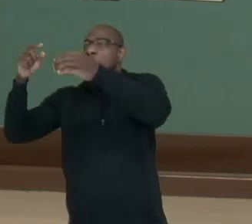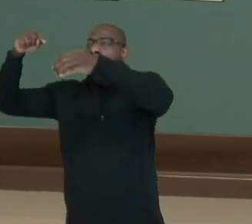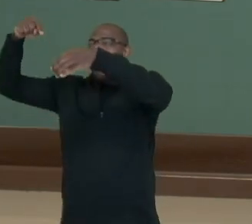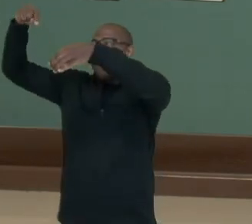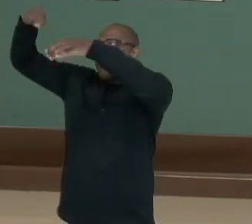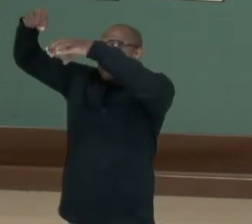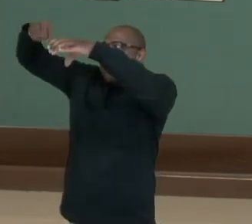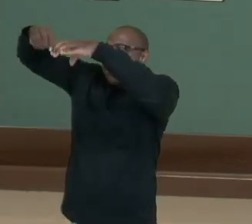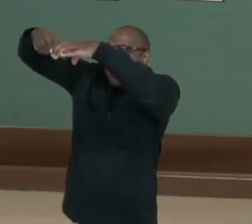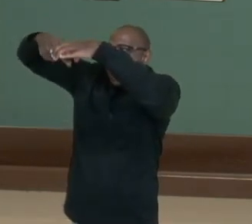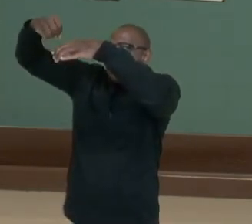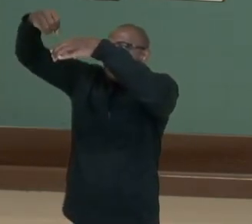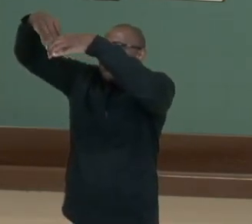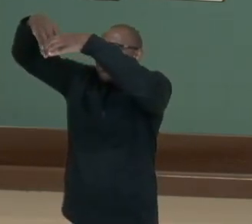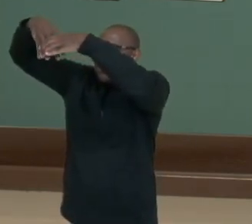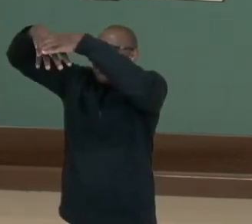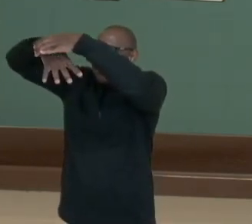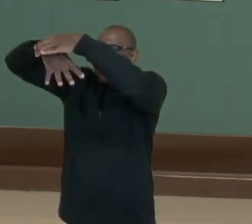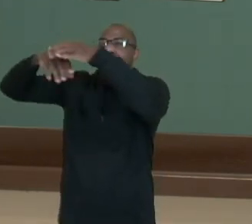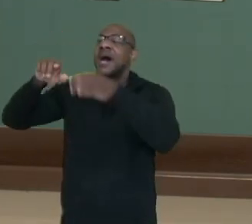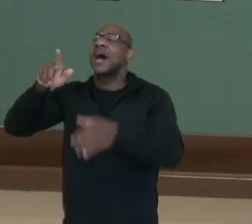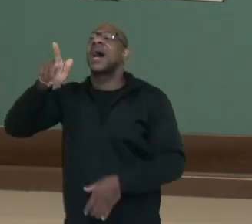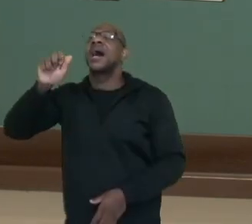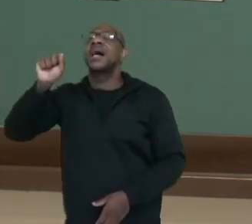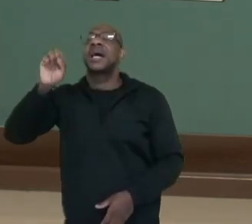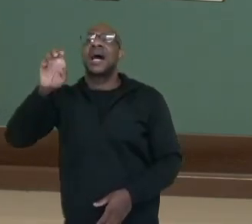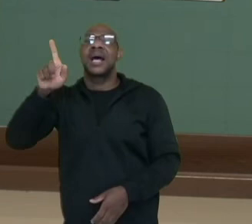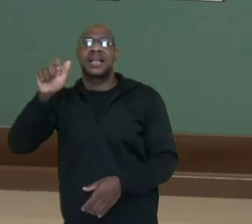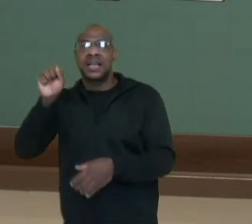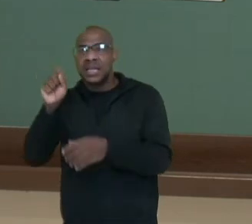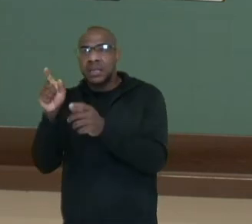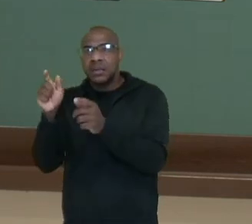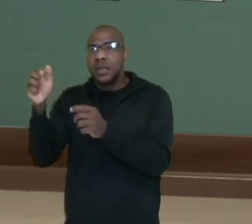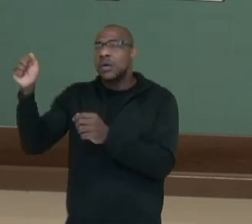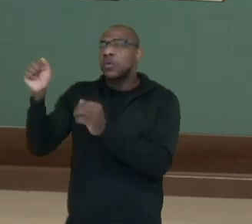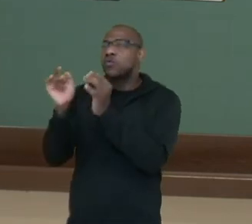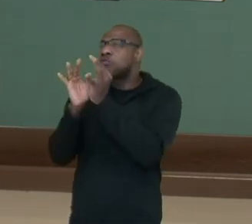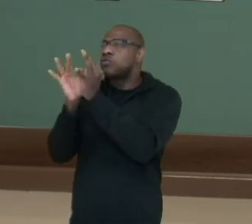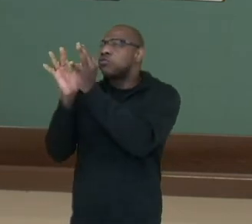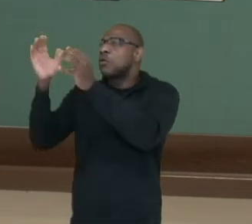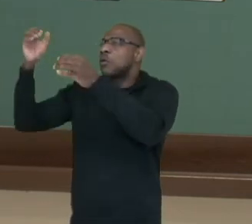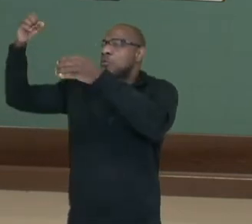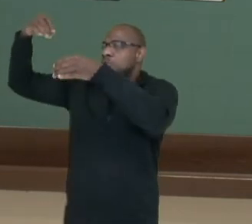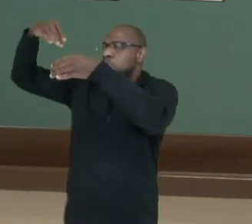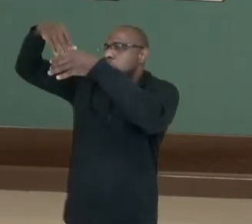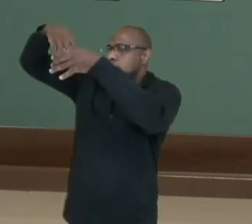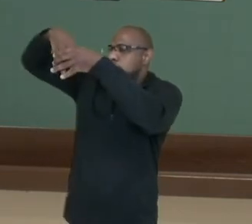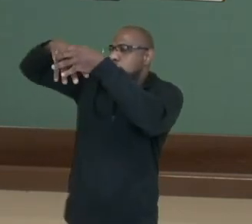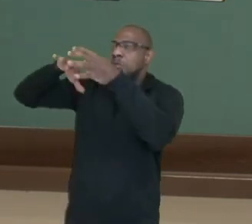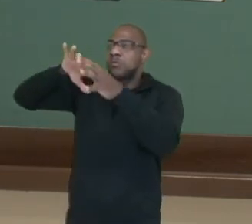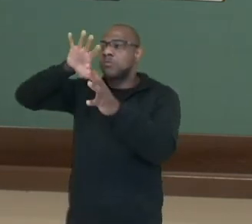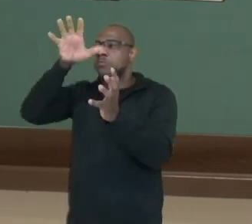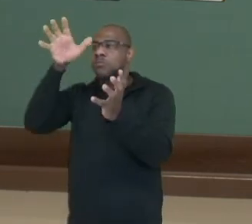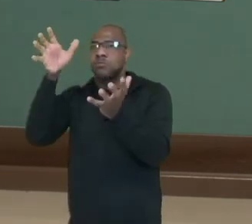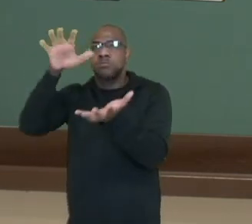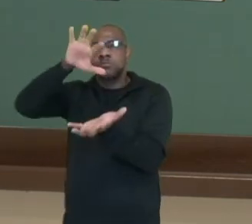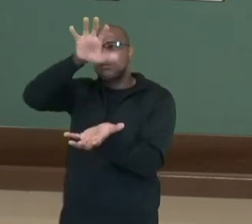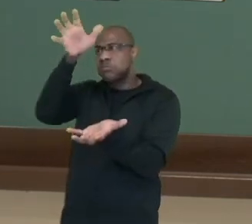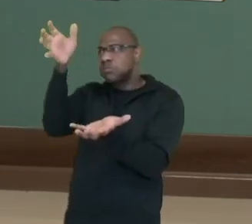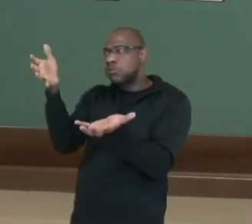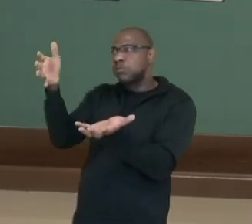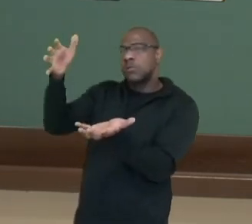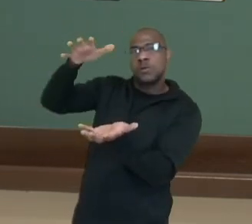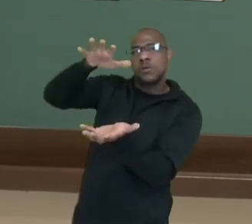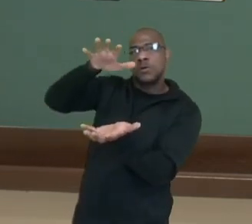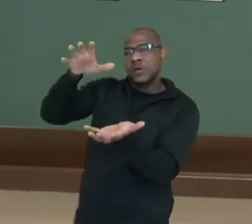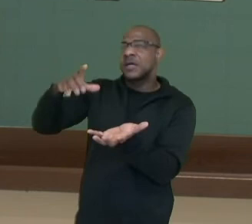ozônio, ou seja, gases estão ali prejudicando, gases nocivos estão